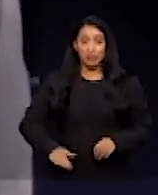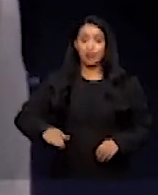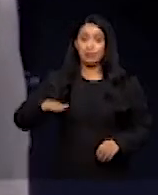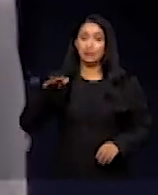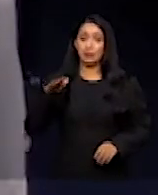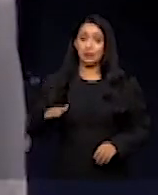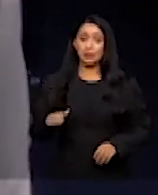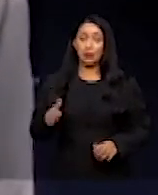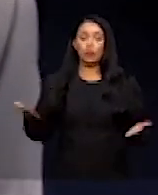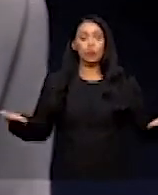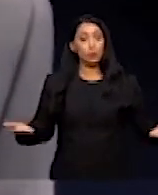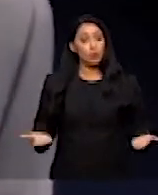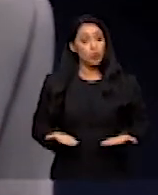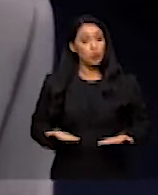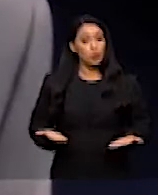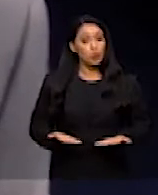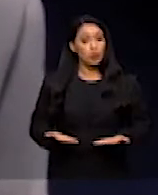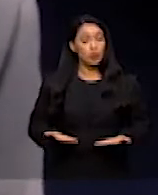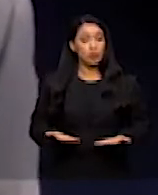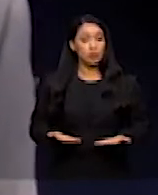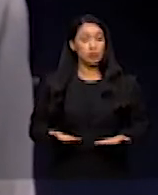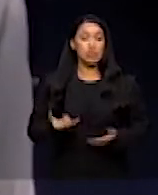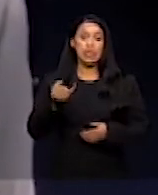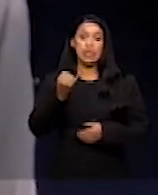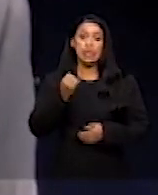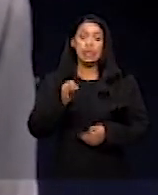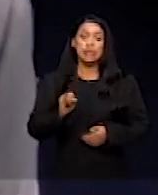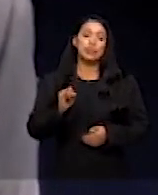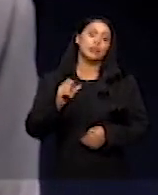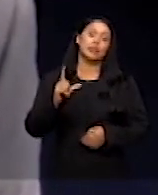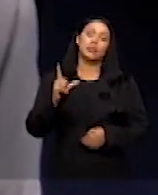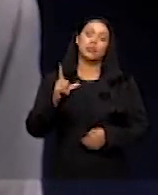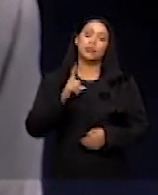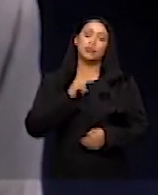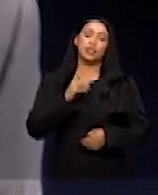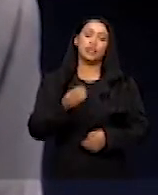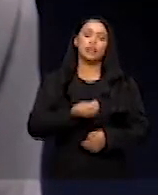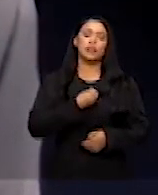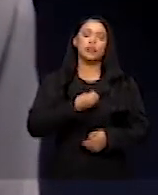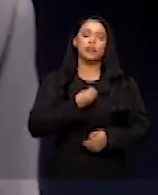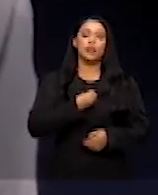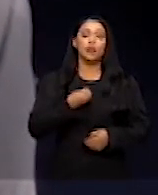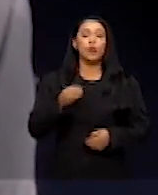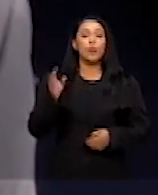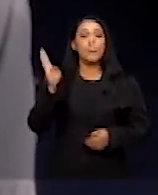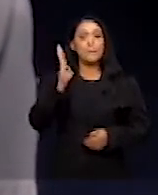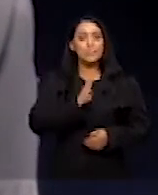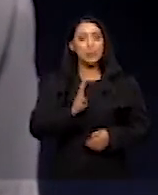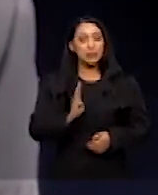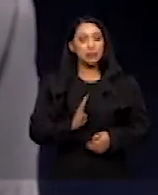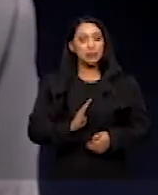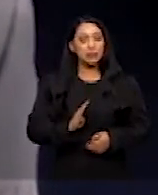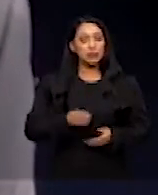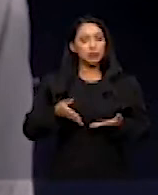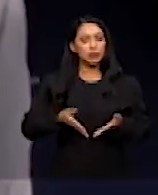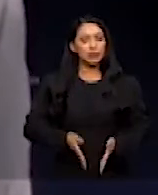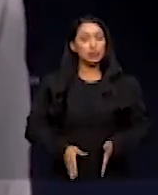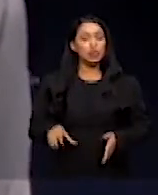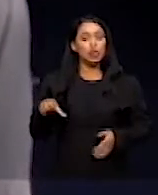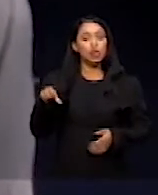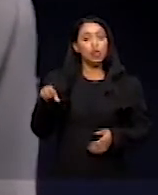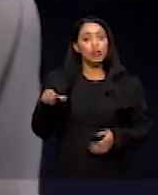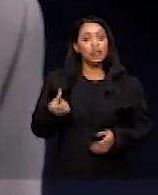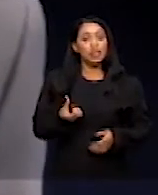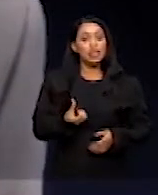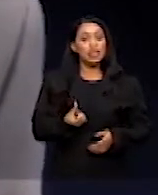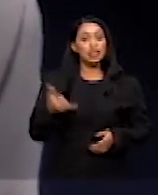Hoje, se vivo fosse, um dos maiores brasileiros estaria a completar 96 anos.